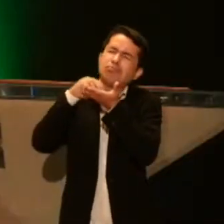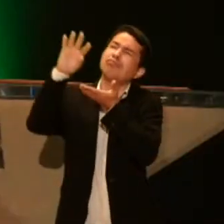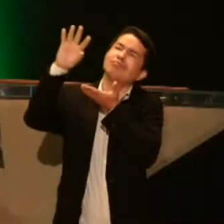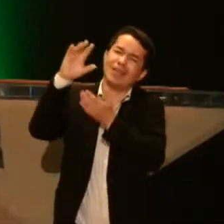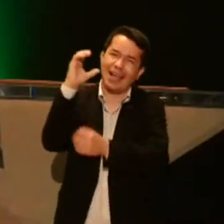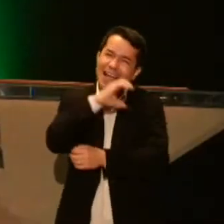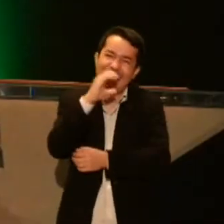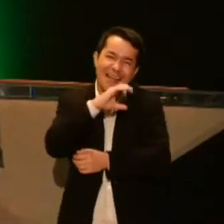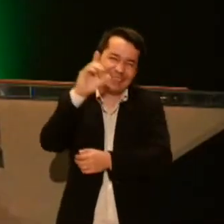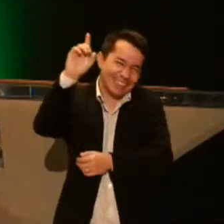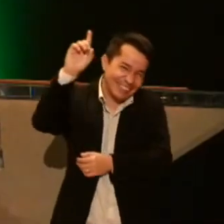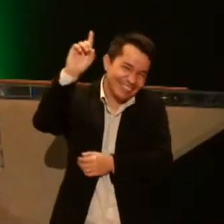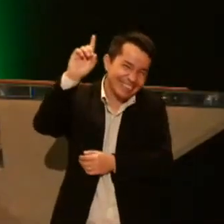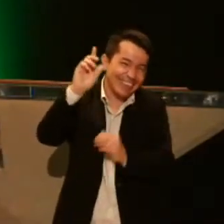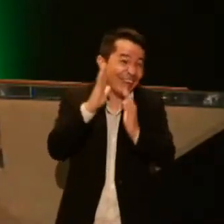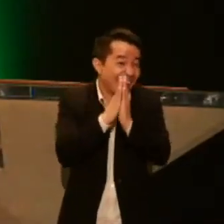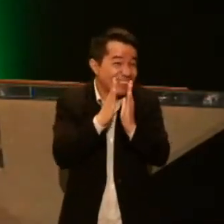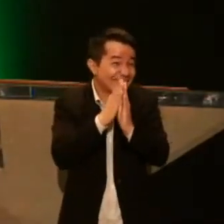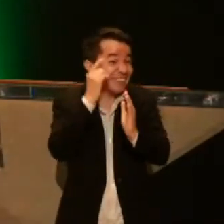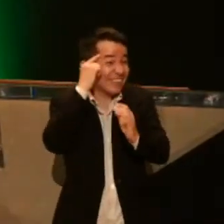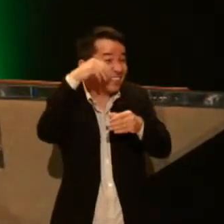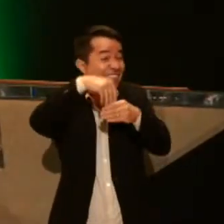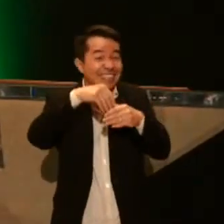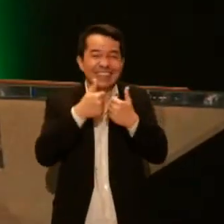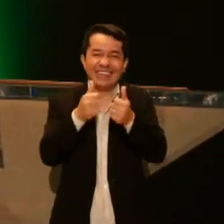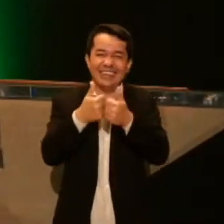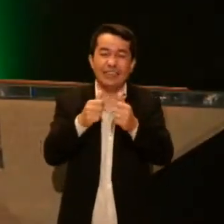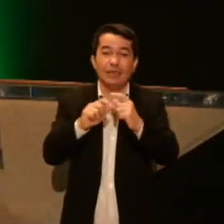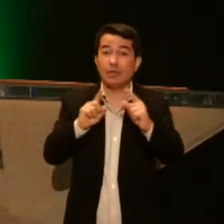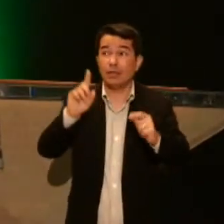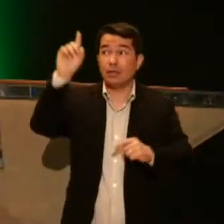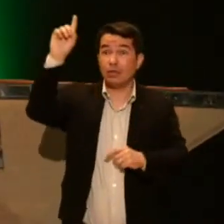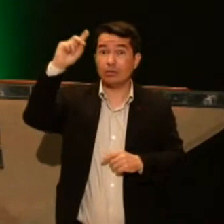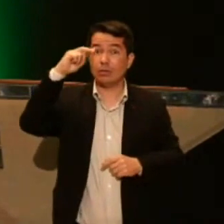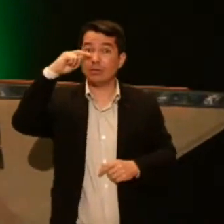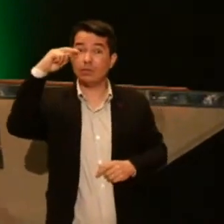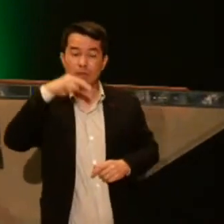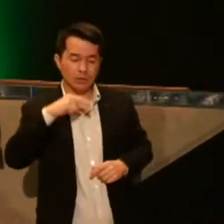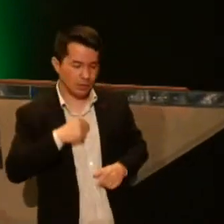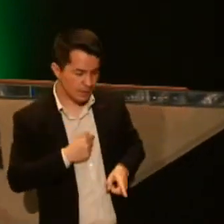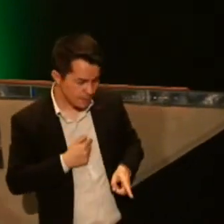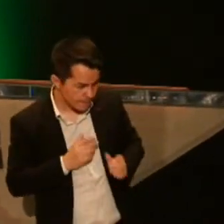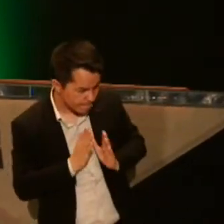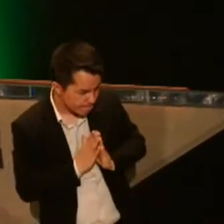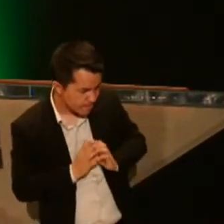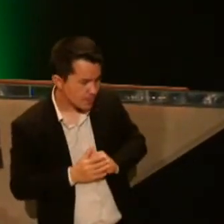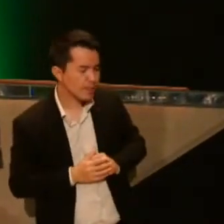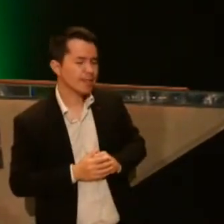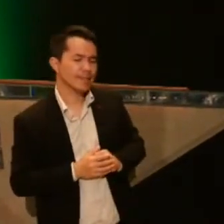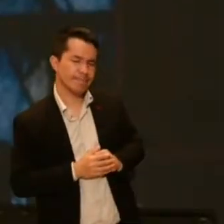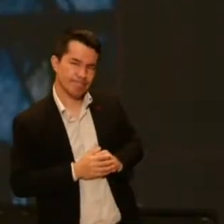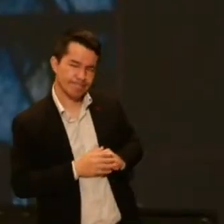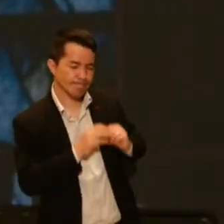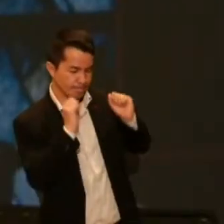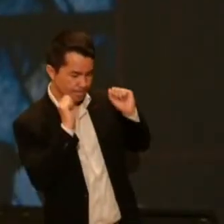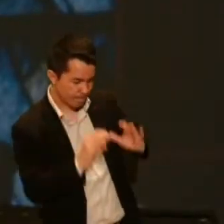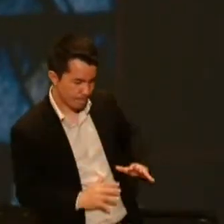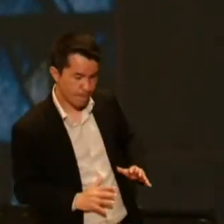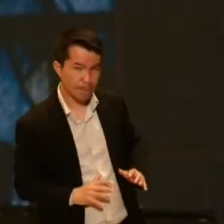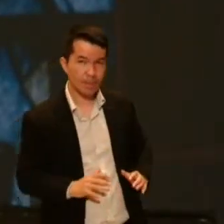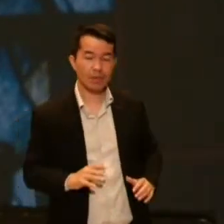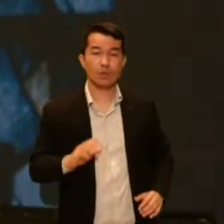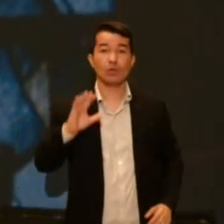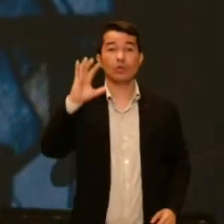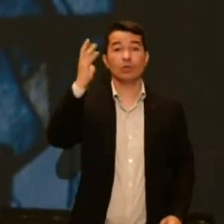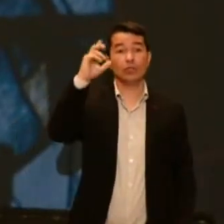seu pensamento dentro do ônibus. Mas Deus ouviu aquela oração. E aquela senhora, então, no dia certo